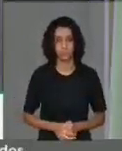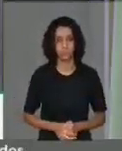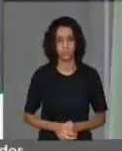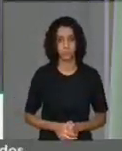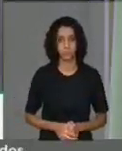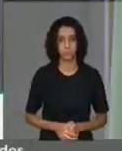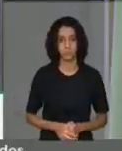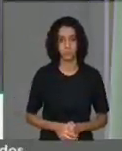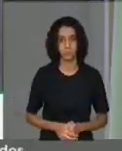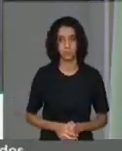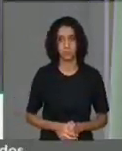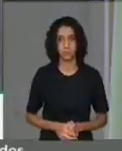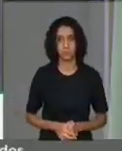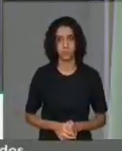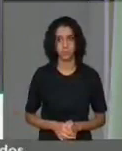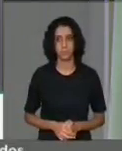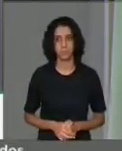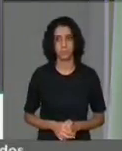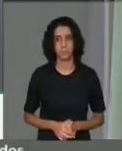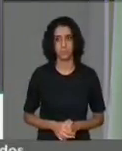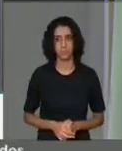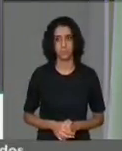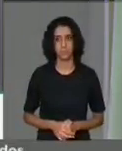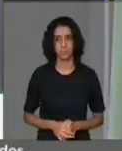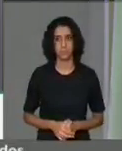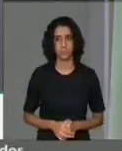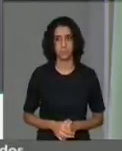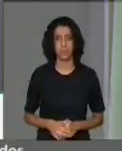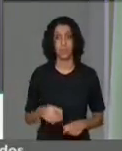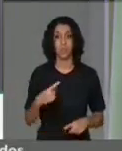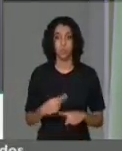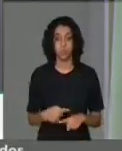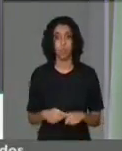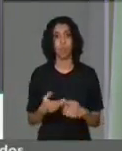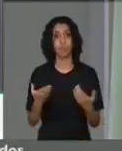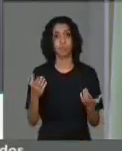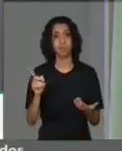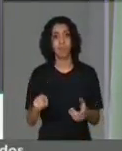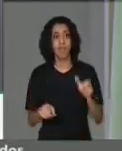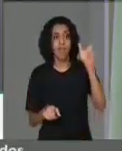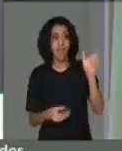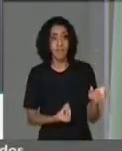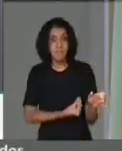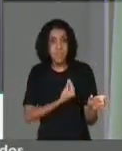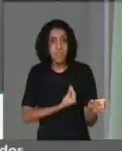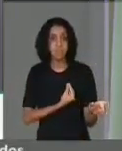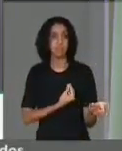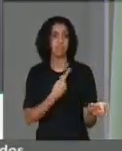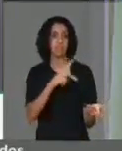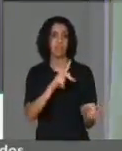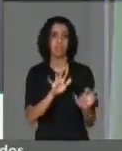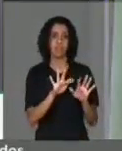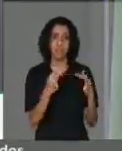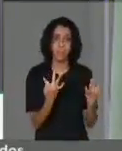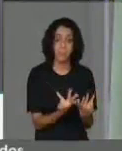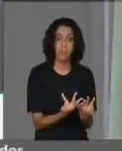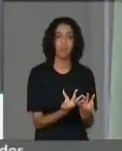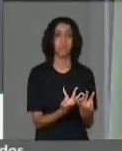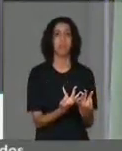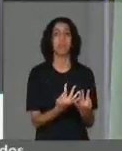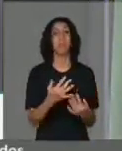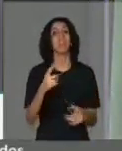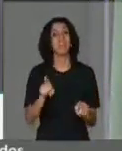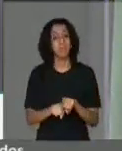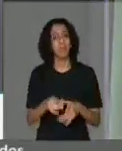Acidentes esses que importam não apenas a vida do trabalhador, as suas famílias, a